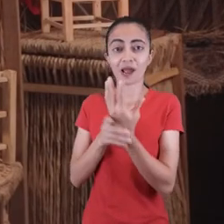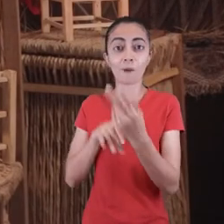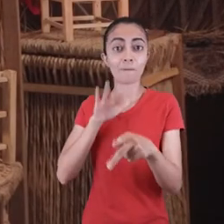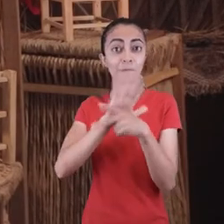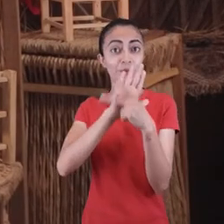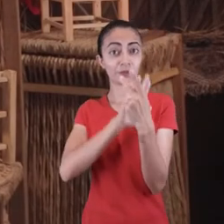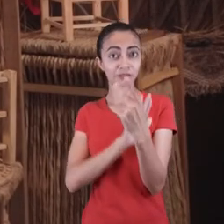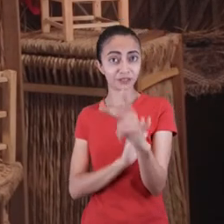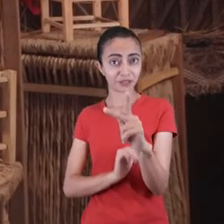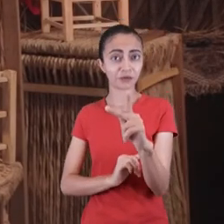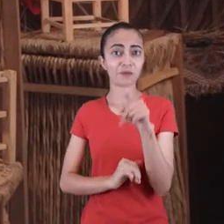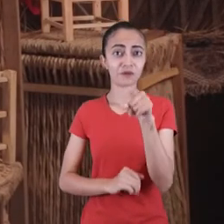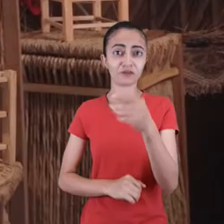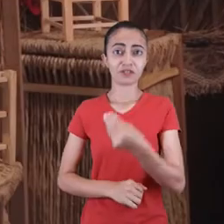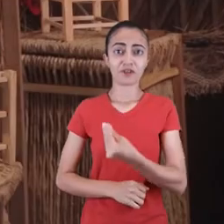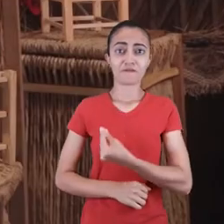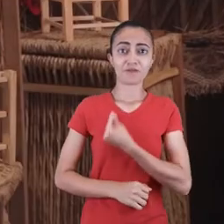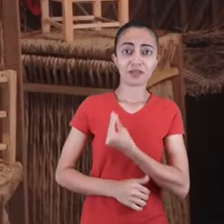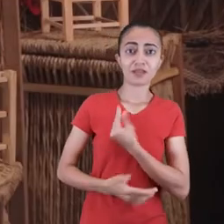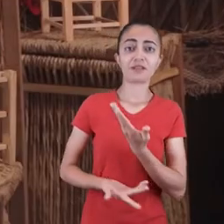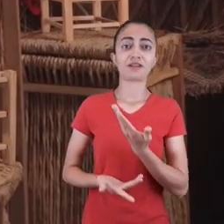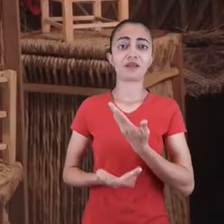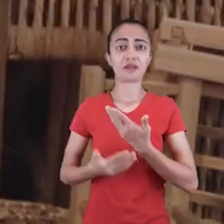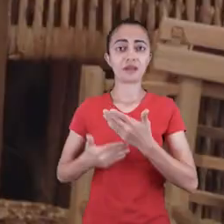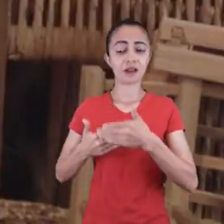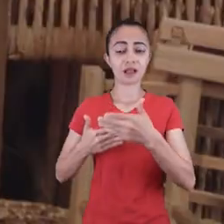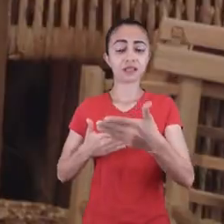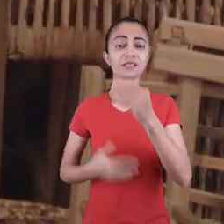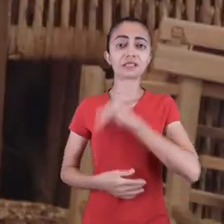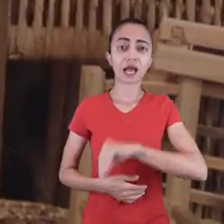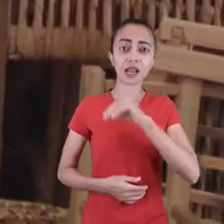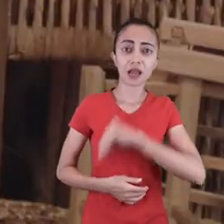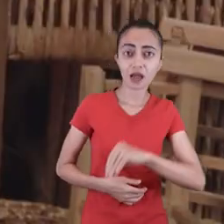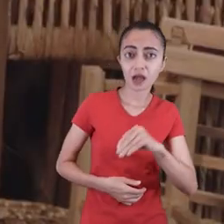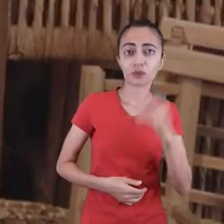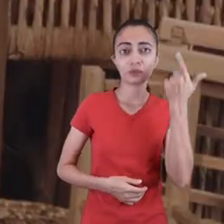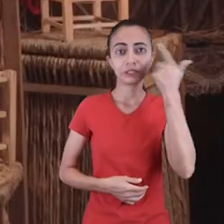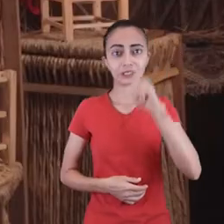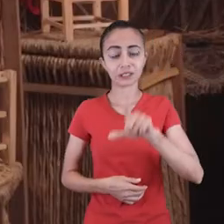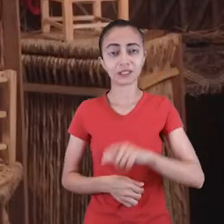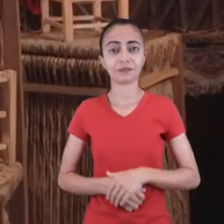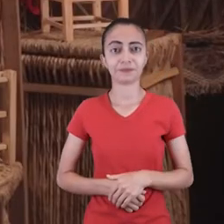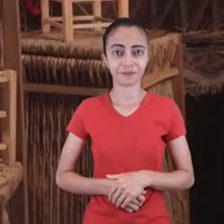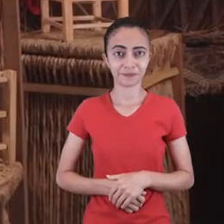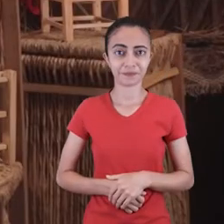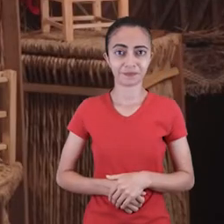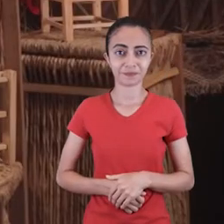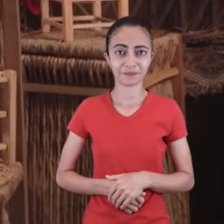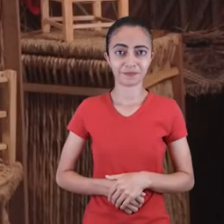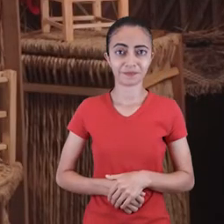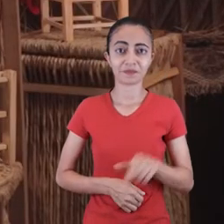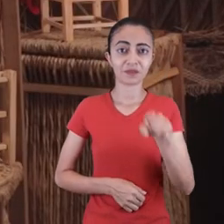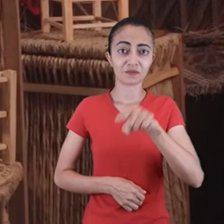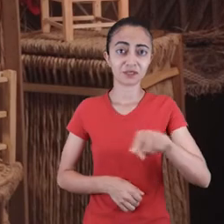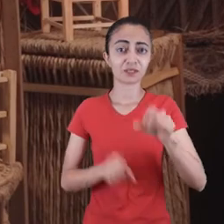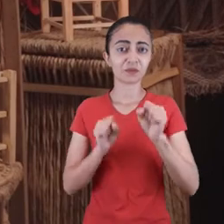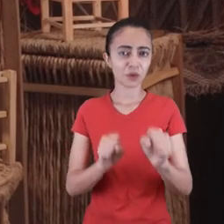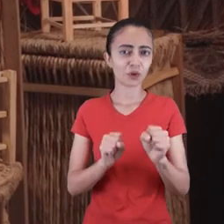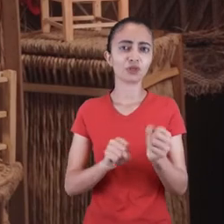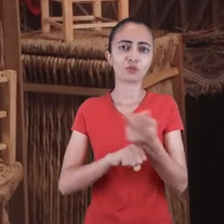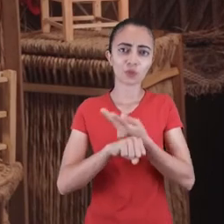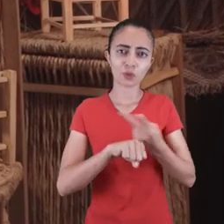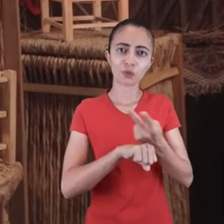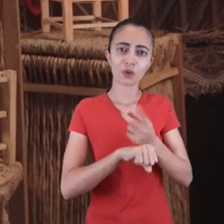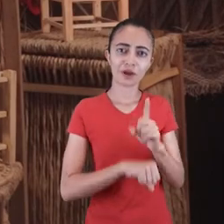o seu próprio trabalho para sobreviver, que esse aqui é uma sobrevivência, vocês